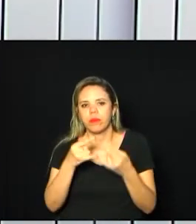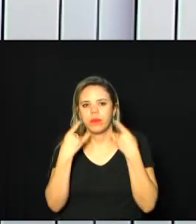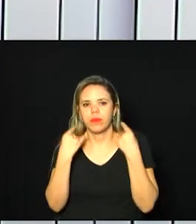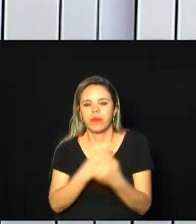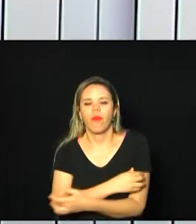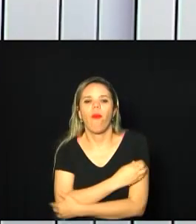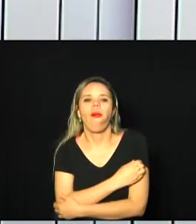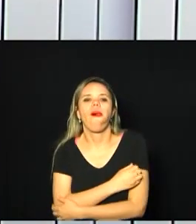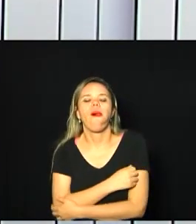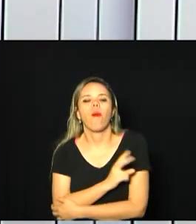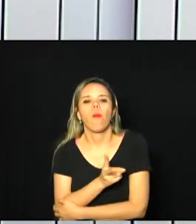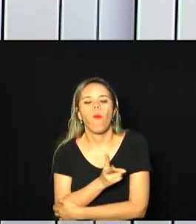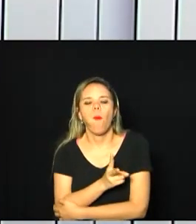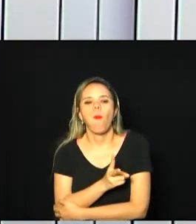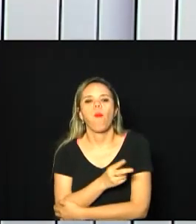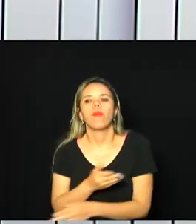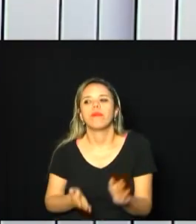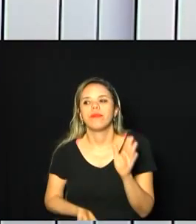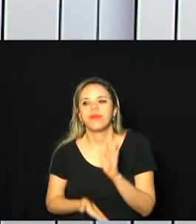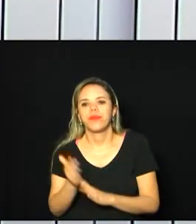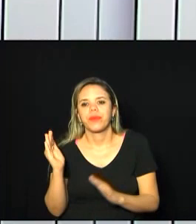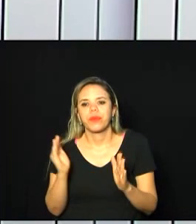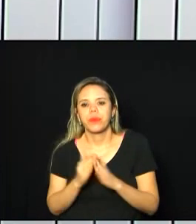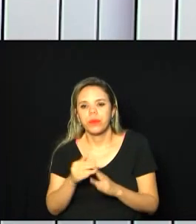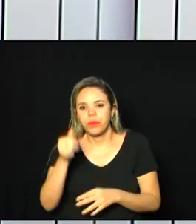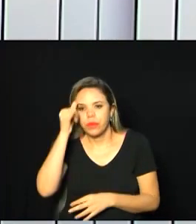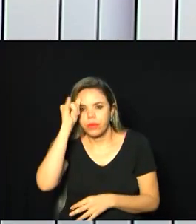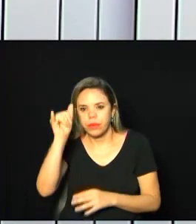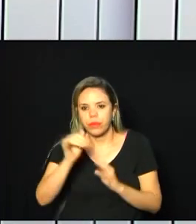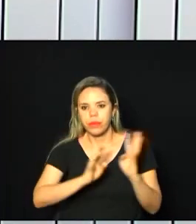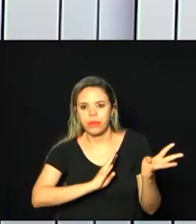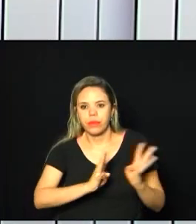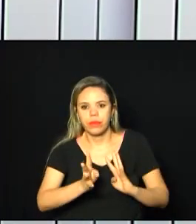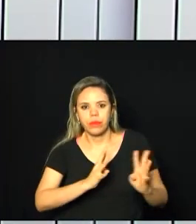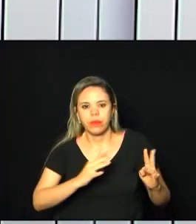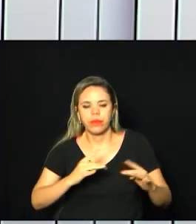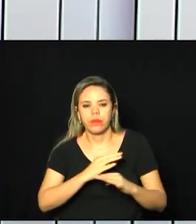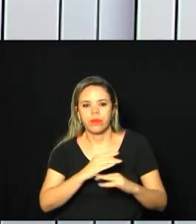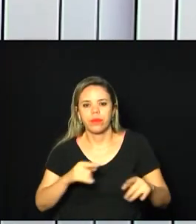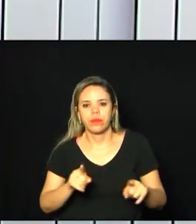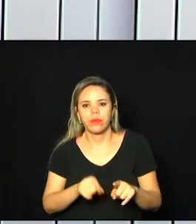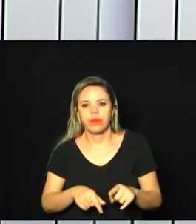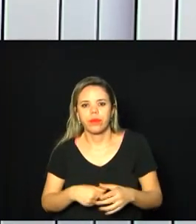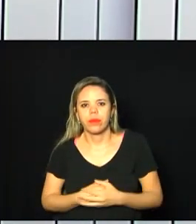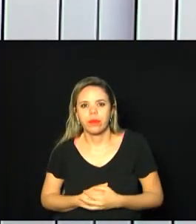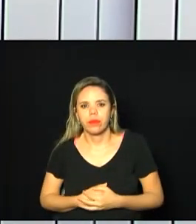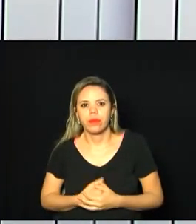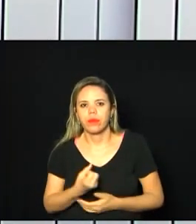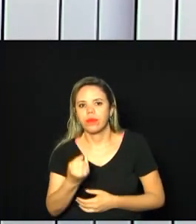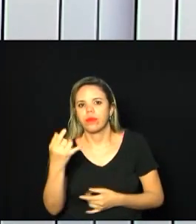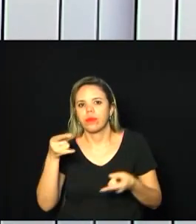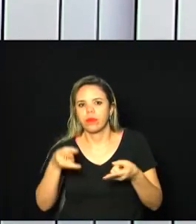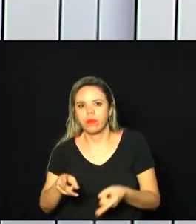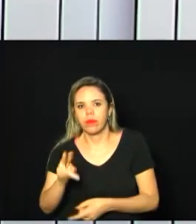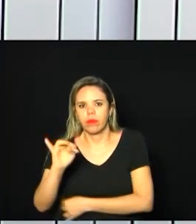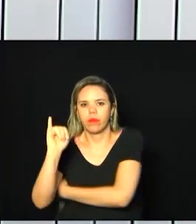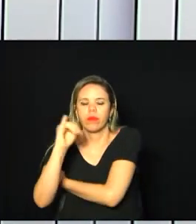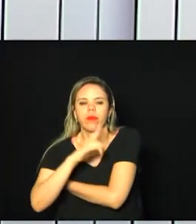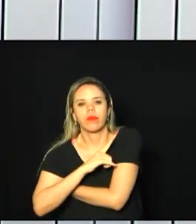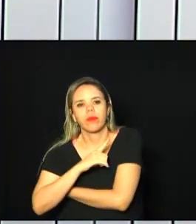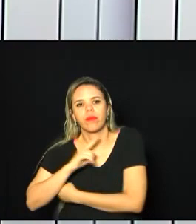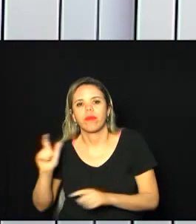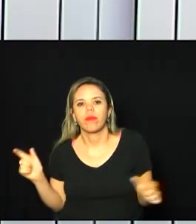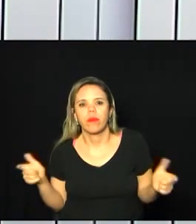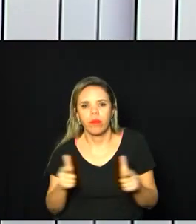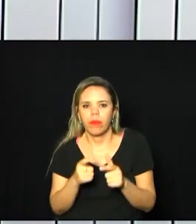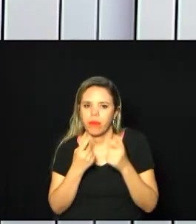de máscara sempre que sair de casa, evitar aglomerações e, com isso, a taxa de leitos de UTI vem